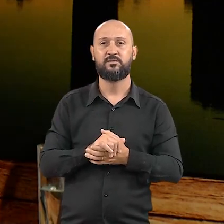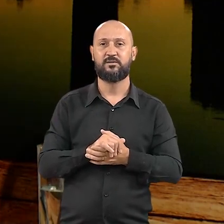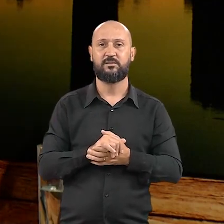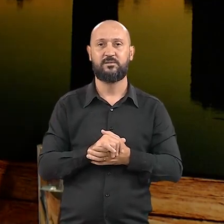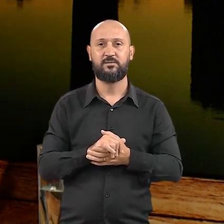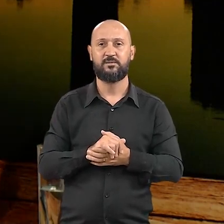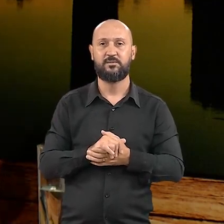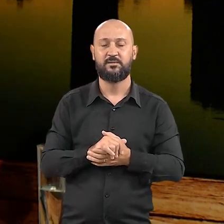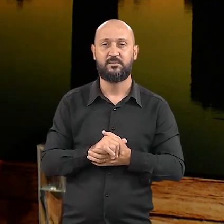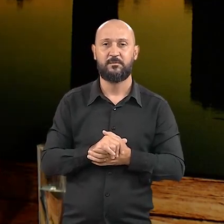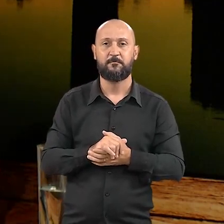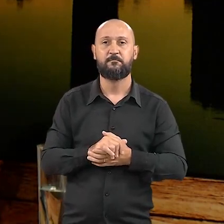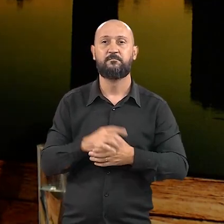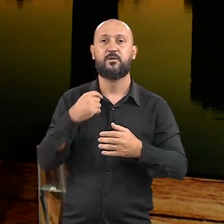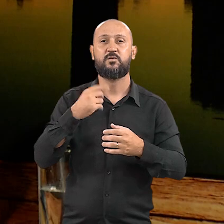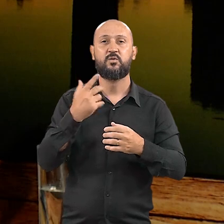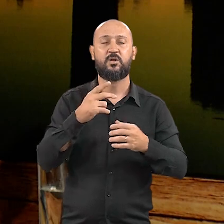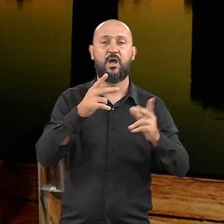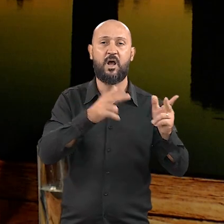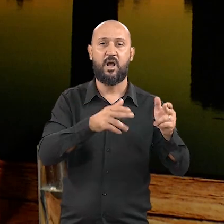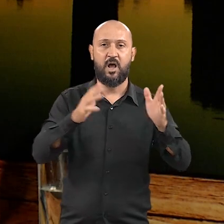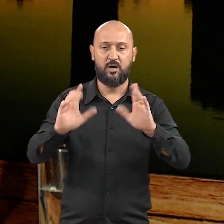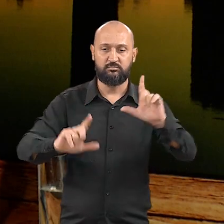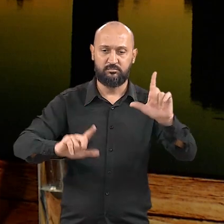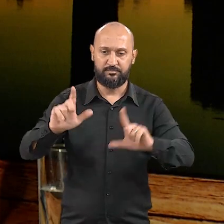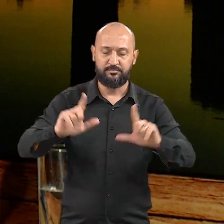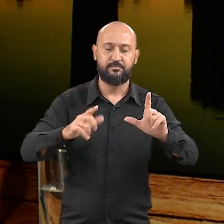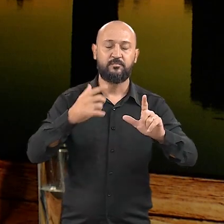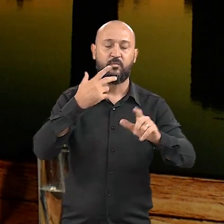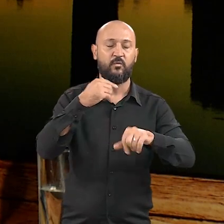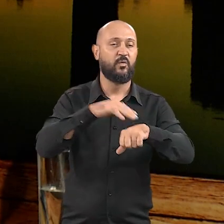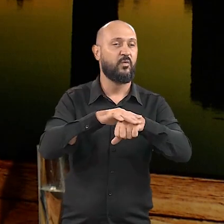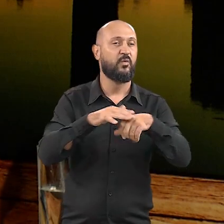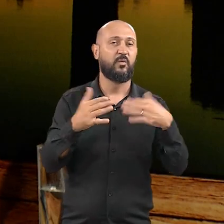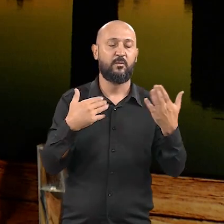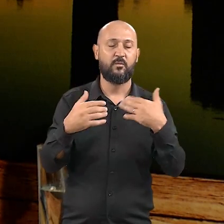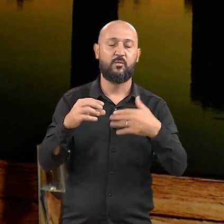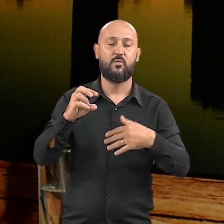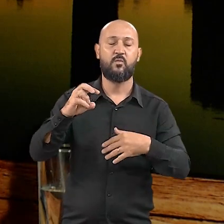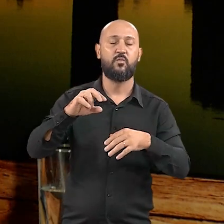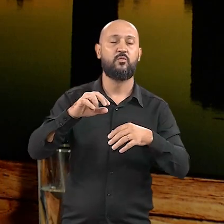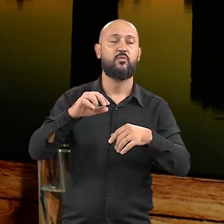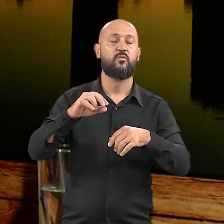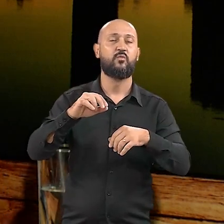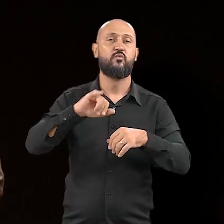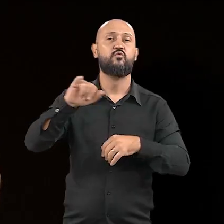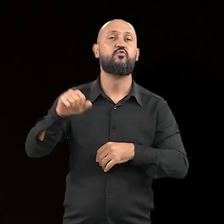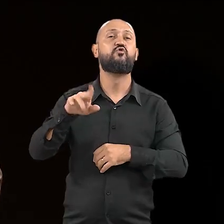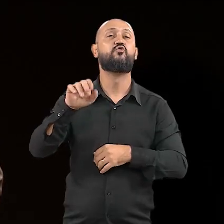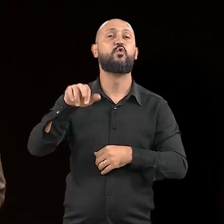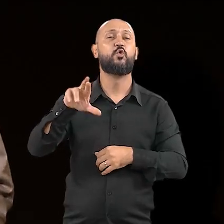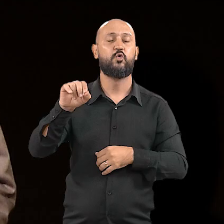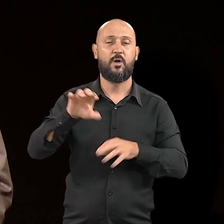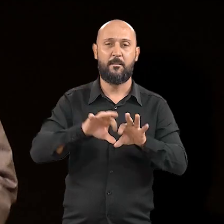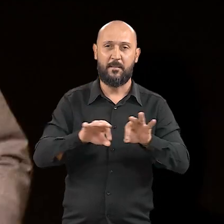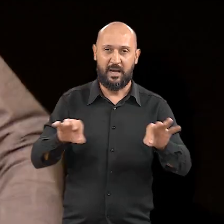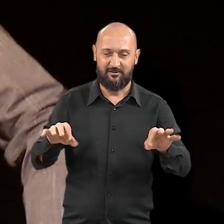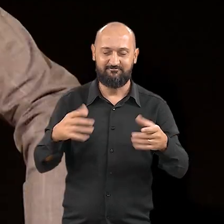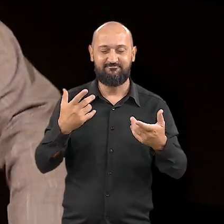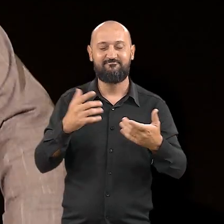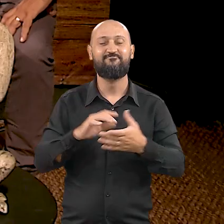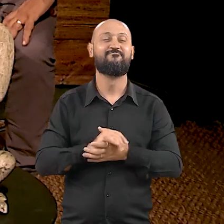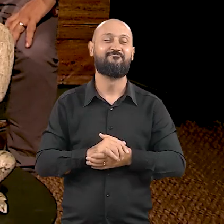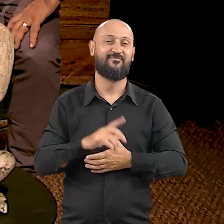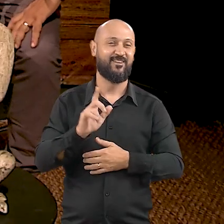que, eu queria um clipe, né? Fui falar com o Macarrão, Júnior Macarrão, Orivaldo Mendes